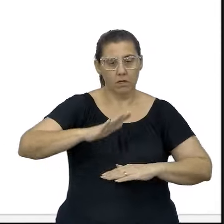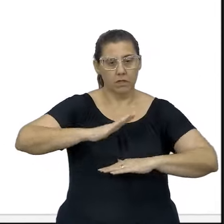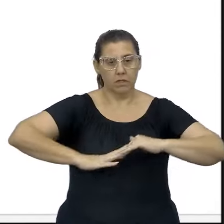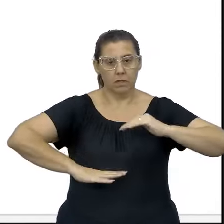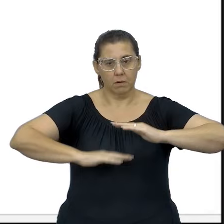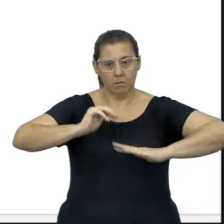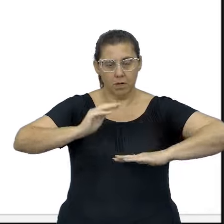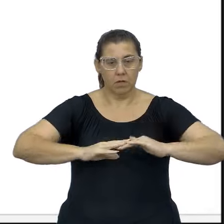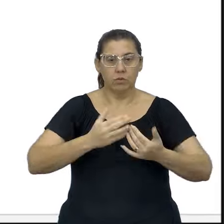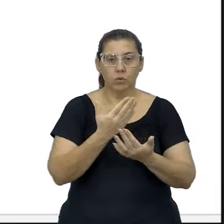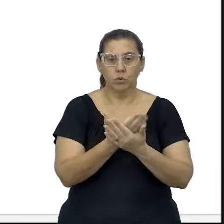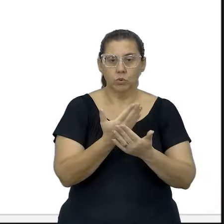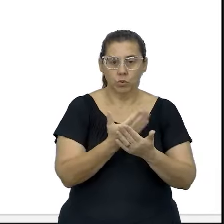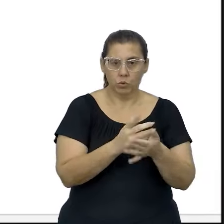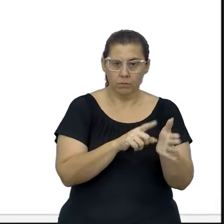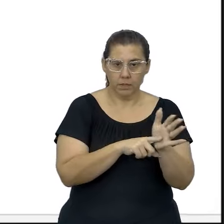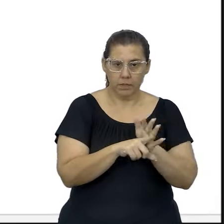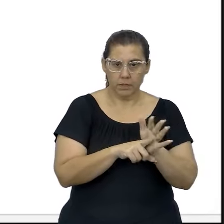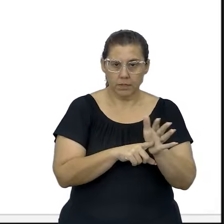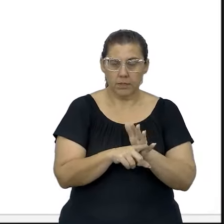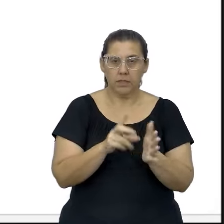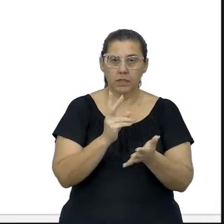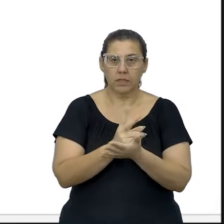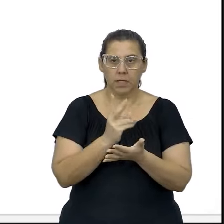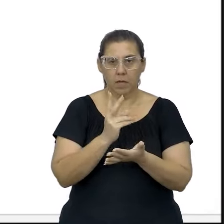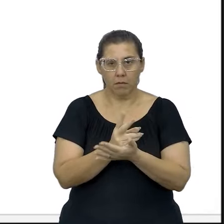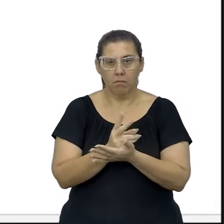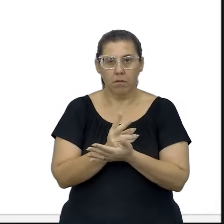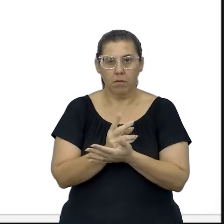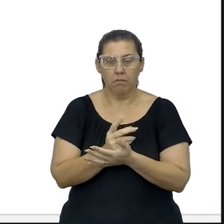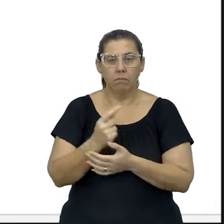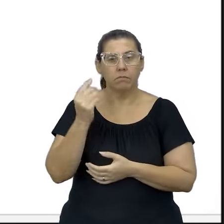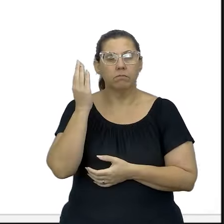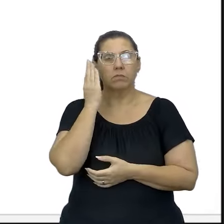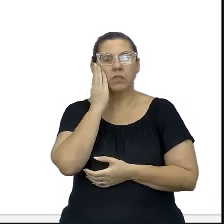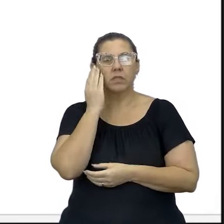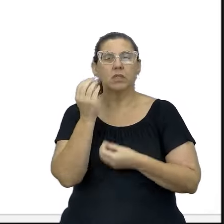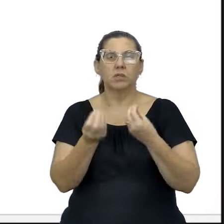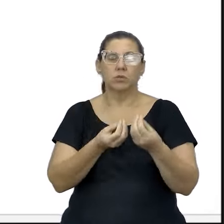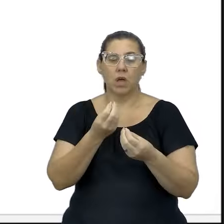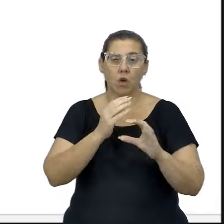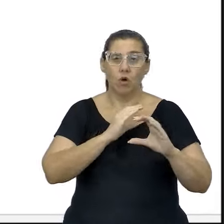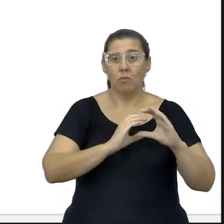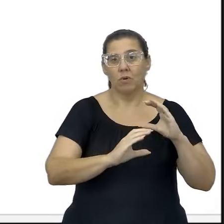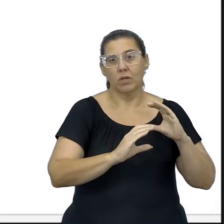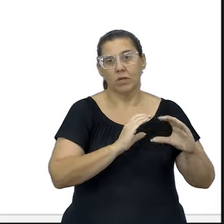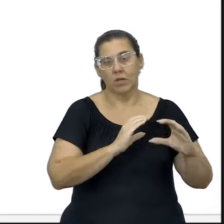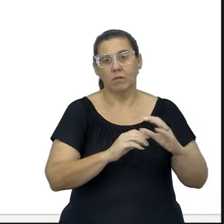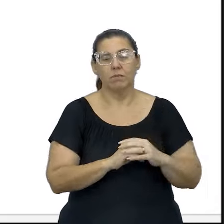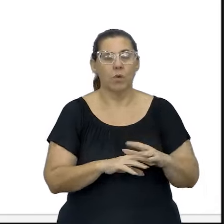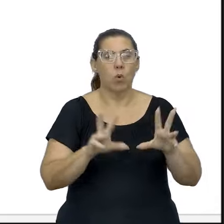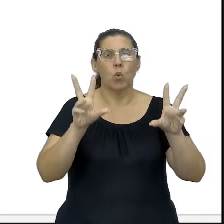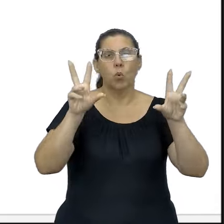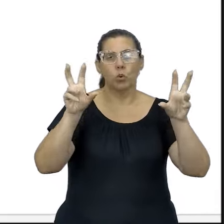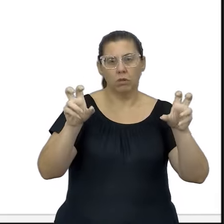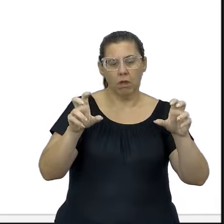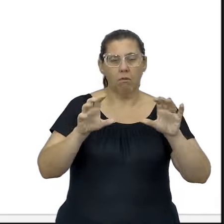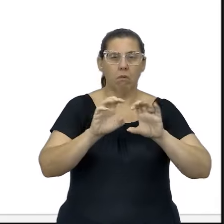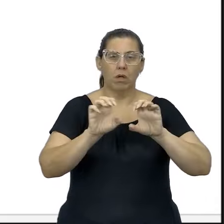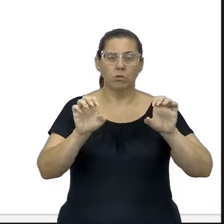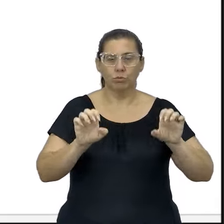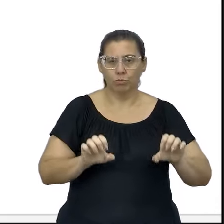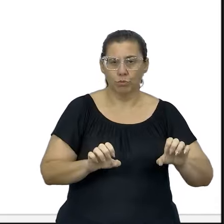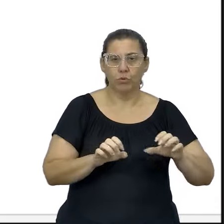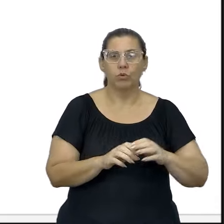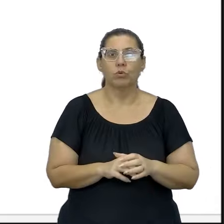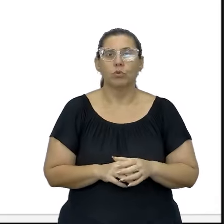né, de estudo e pesquisa, sempre considerando o quê? A situação comunicativa, o tema, o assunto, a